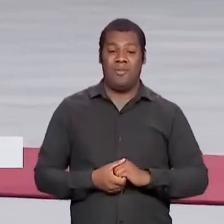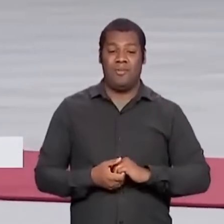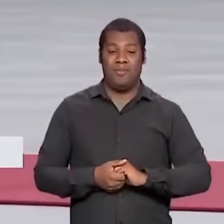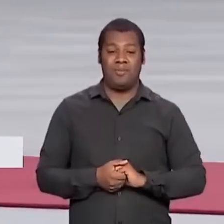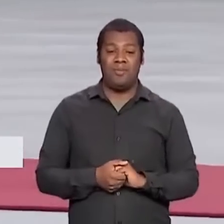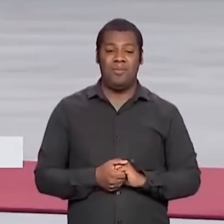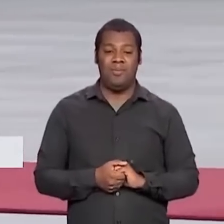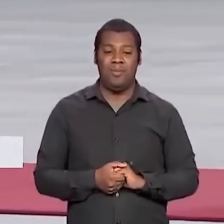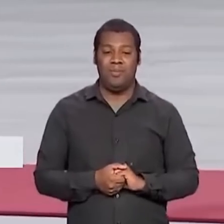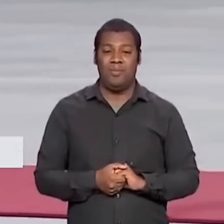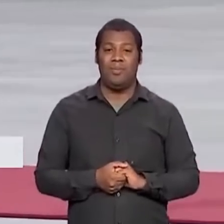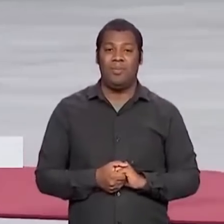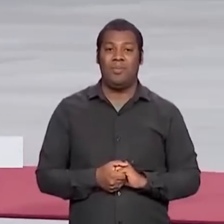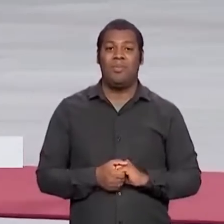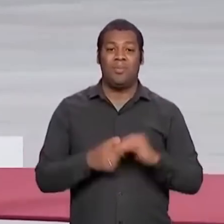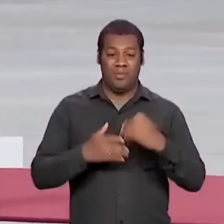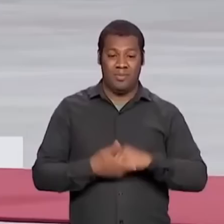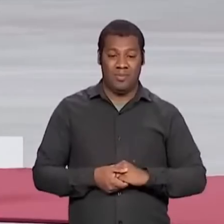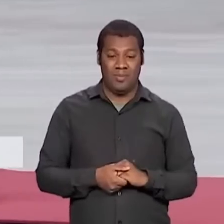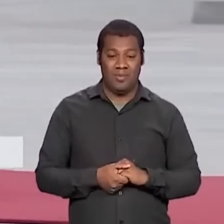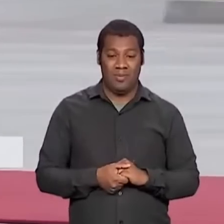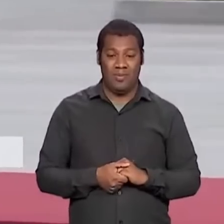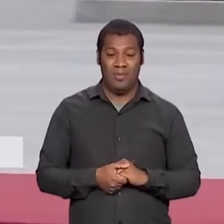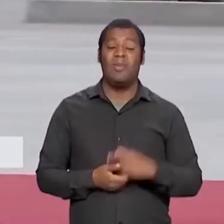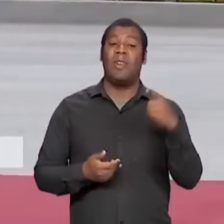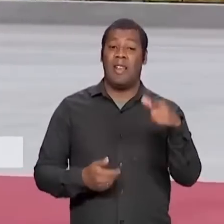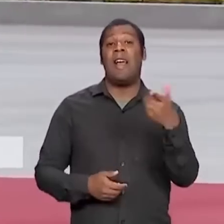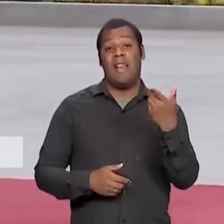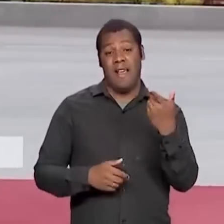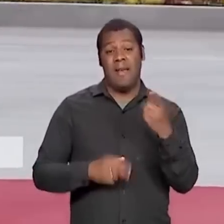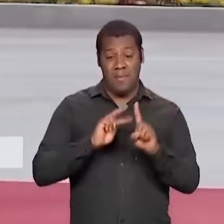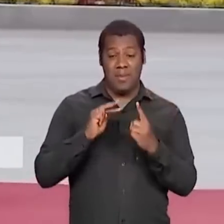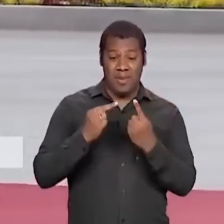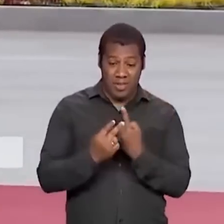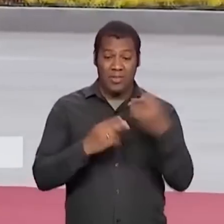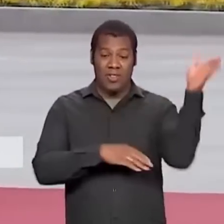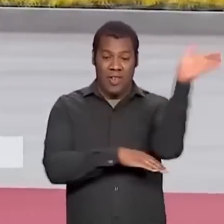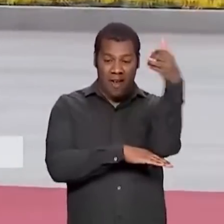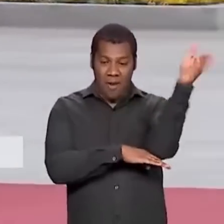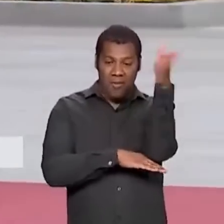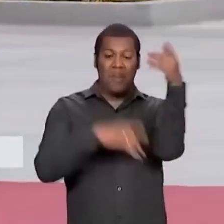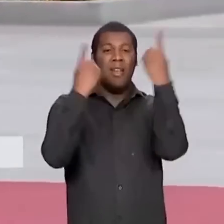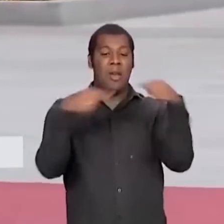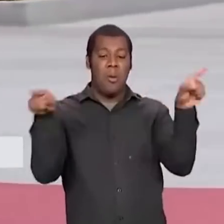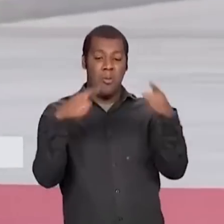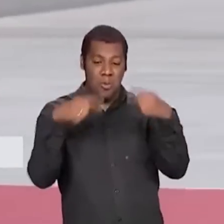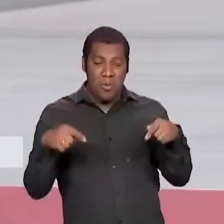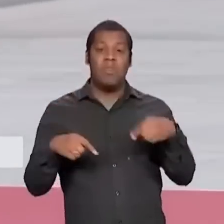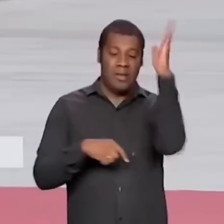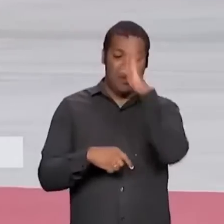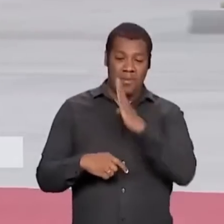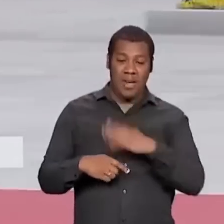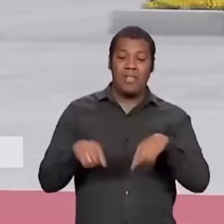Na sequência dessa cerimônia, devem ser executados os hinos nacionais do Brasil e da China. Por isso, os dois presidentes